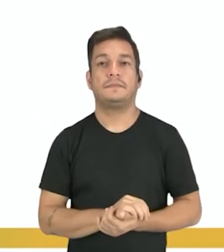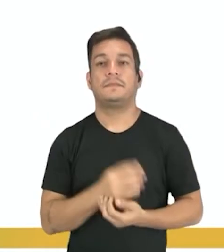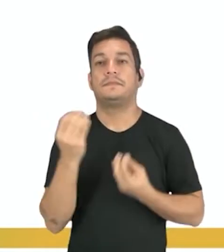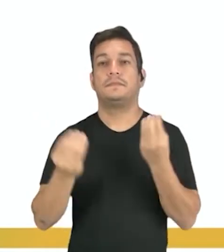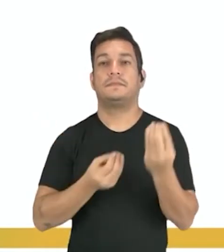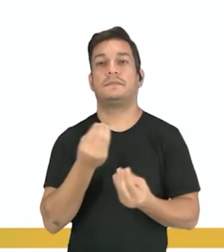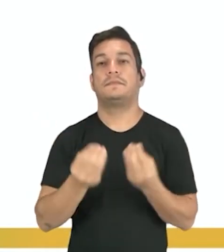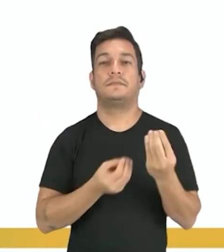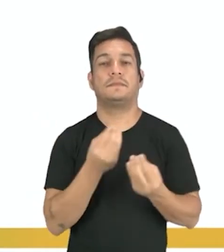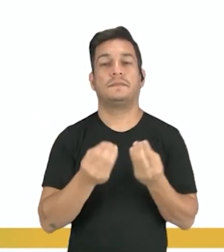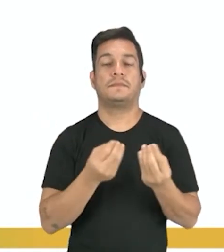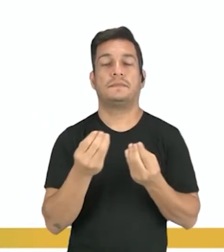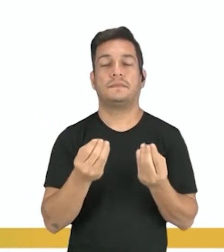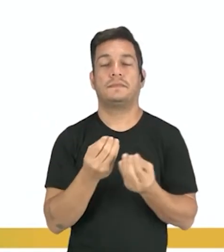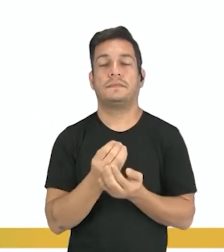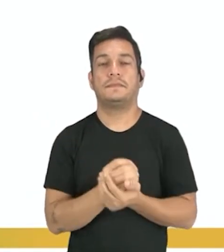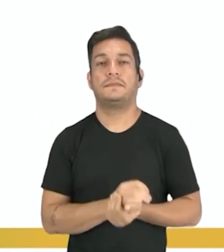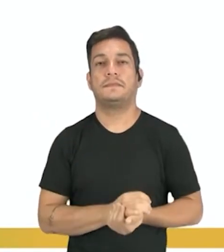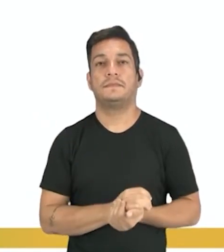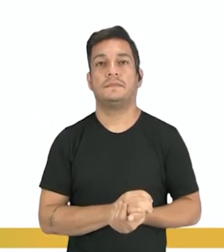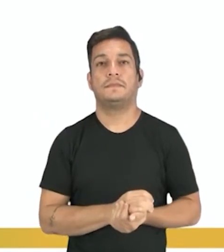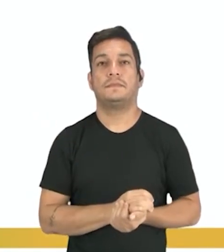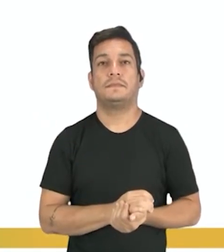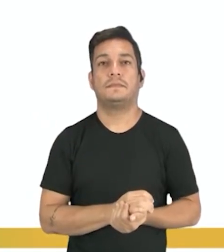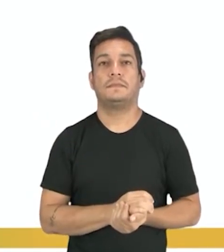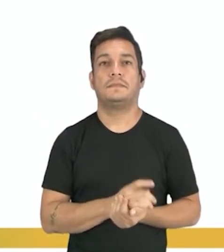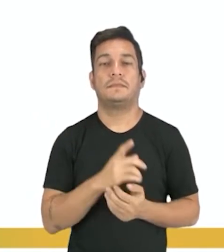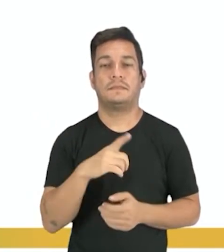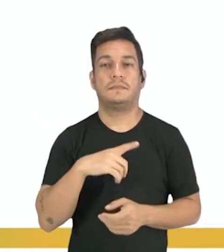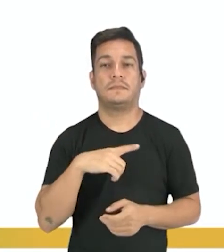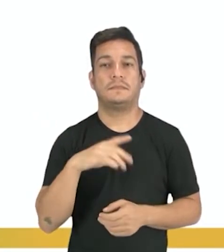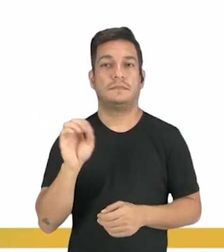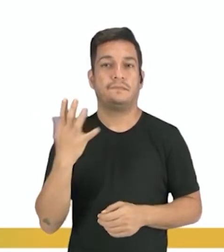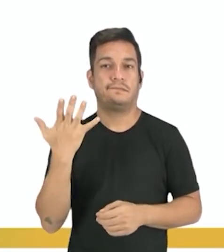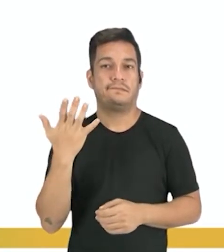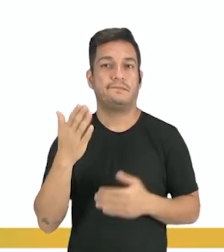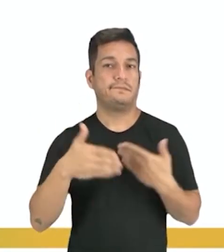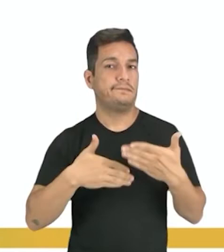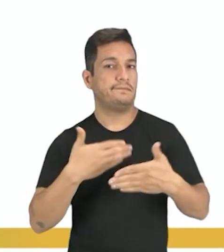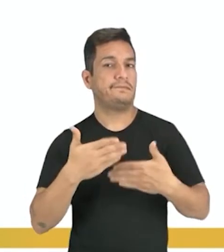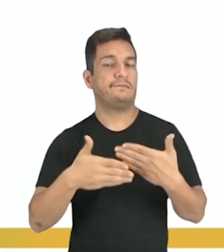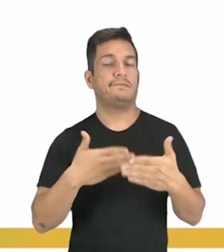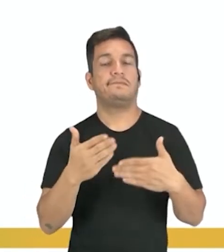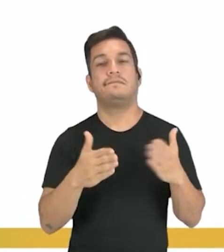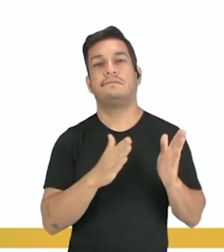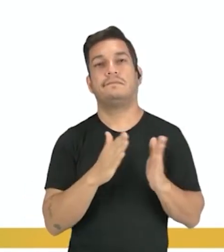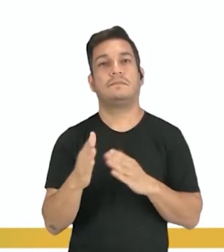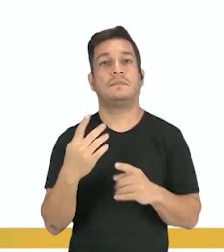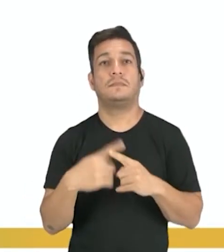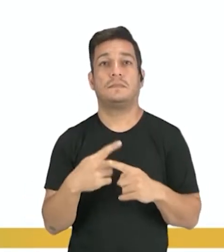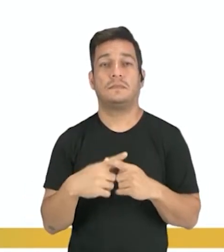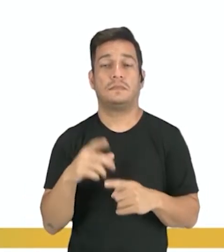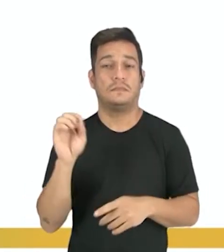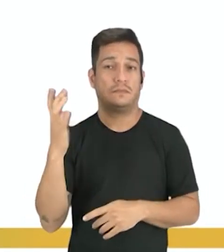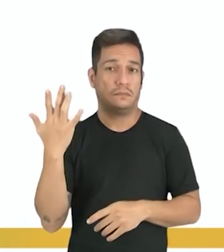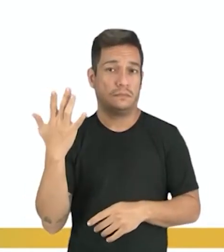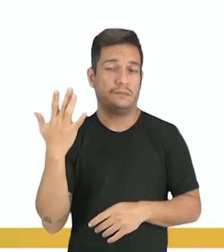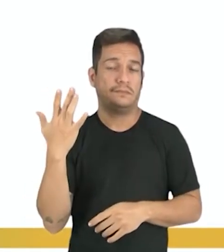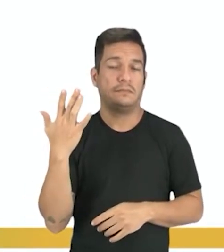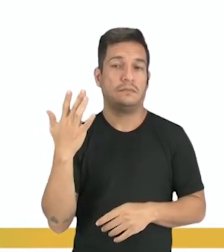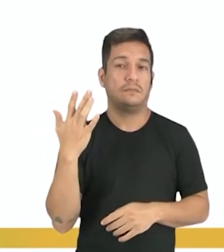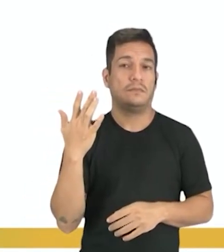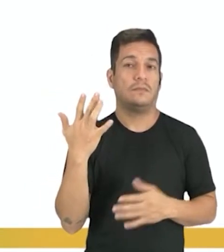como que é o que eles executam né esses esses rituais por quê que isso